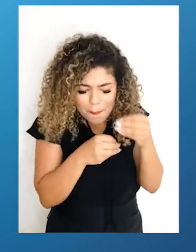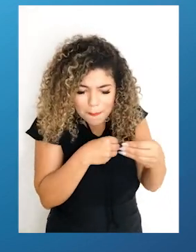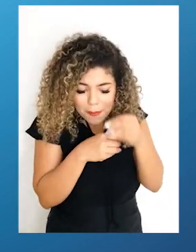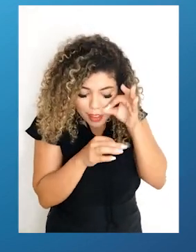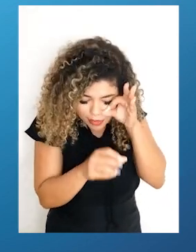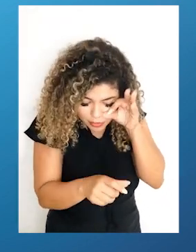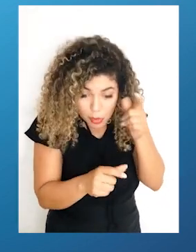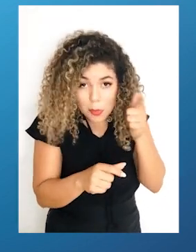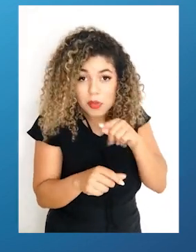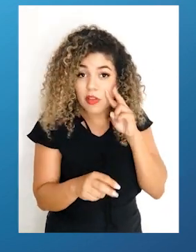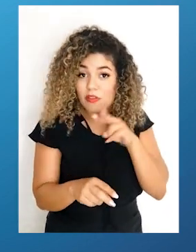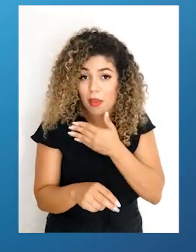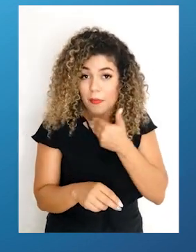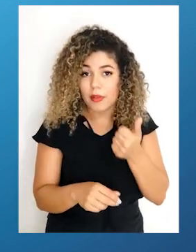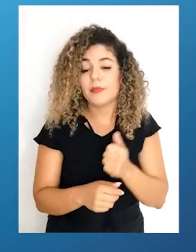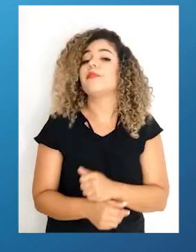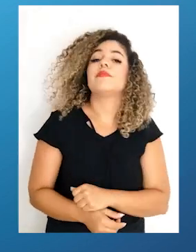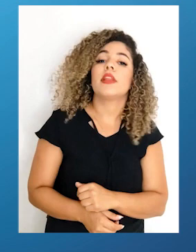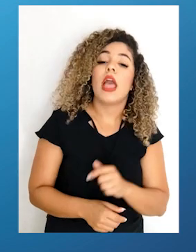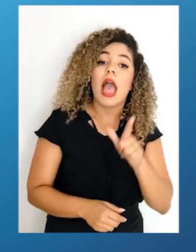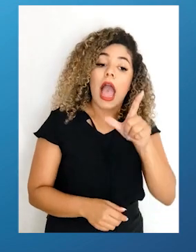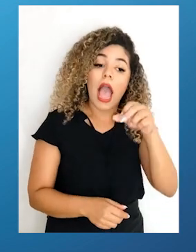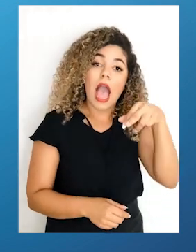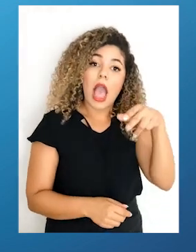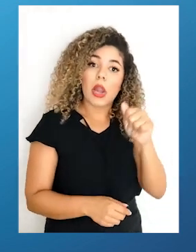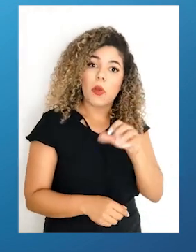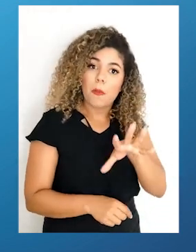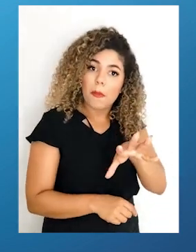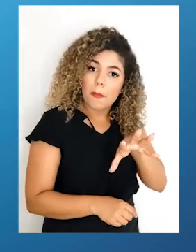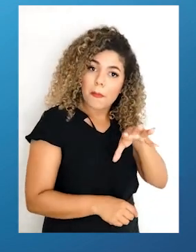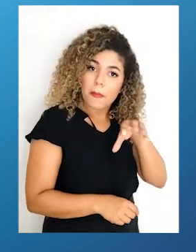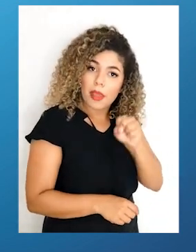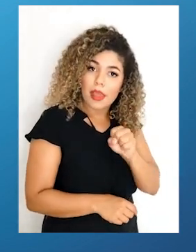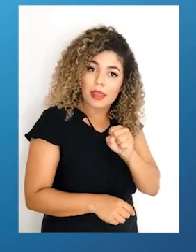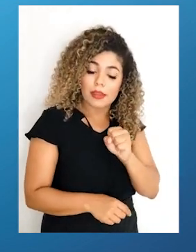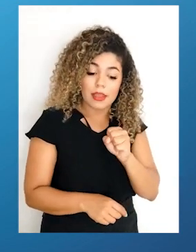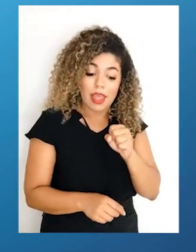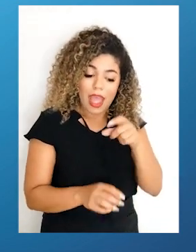virtual direita e maior que o objeto observado.